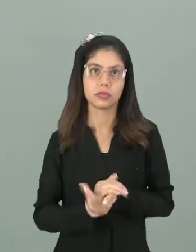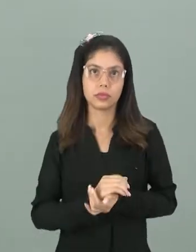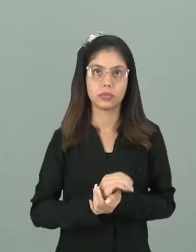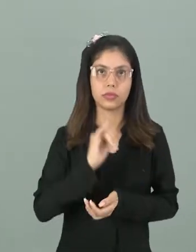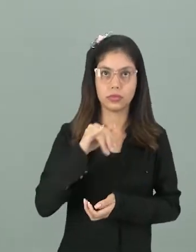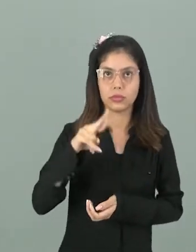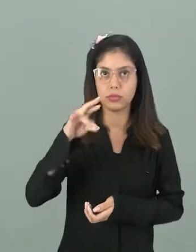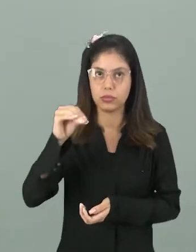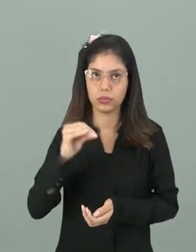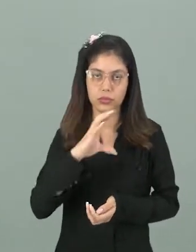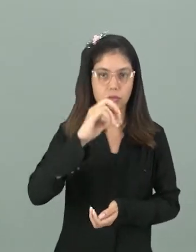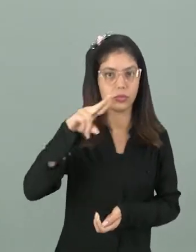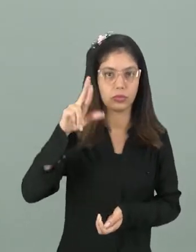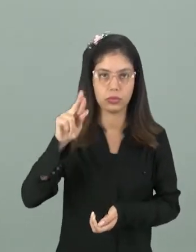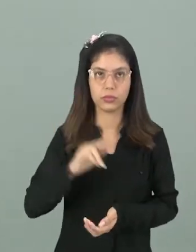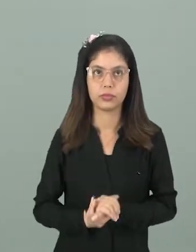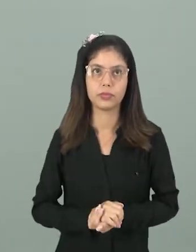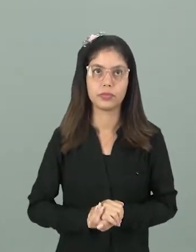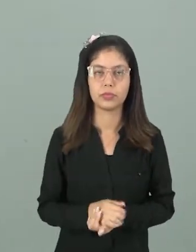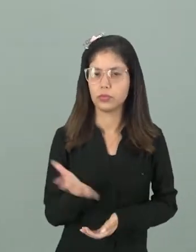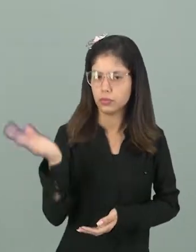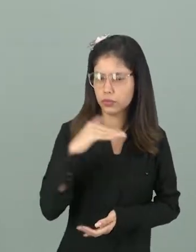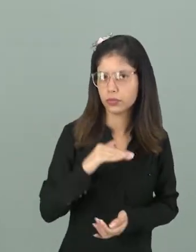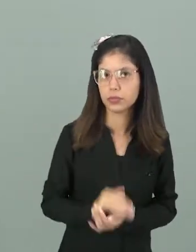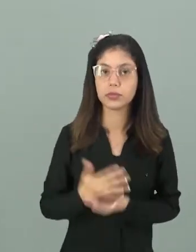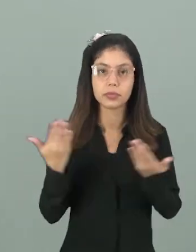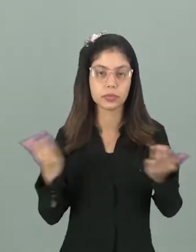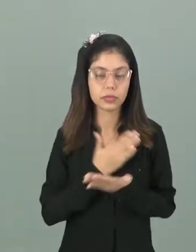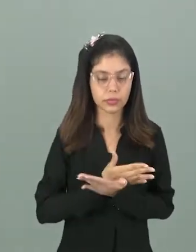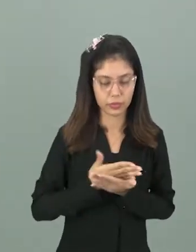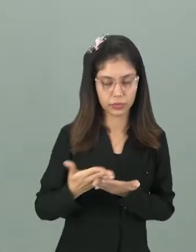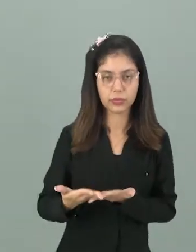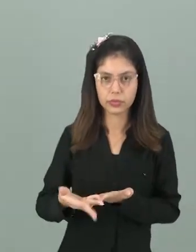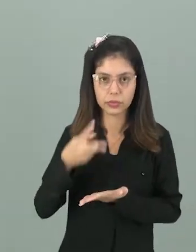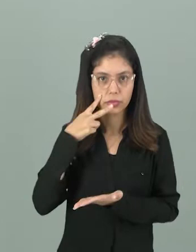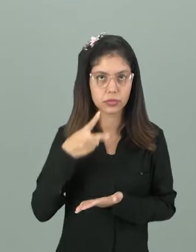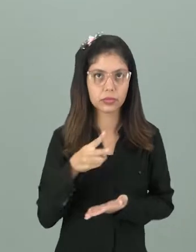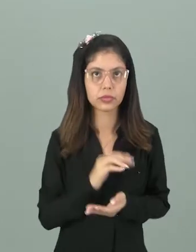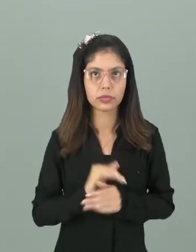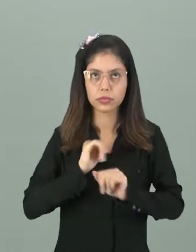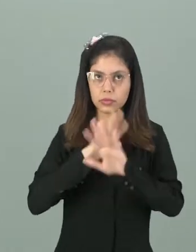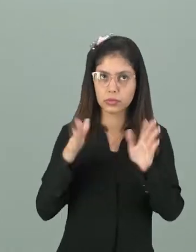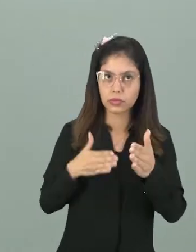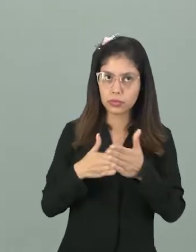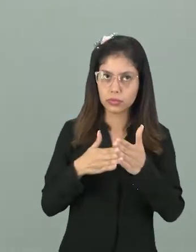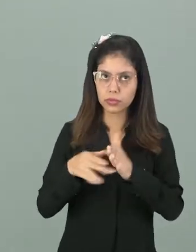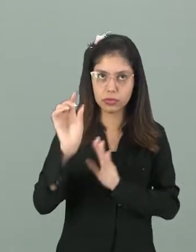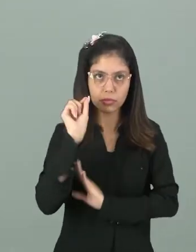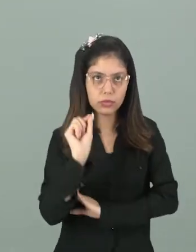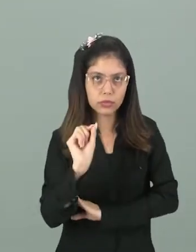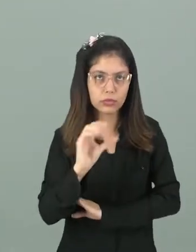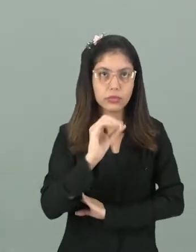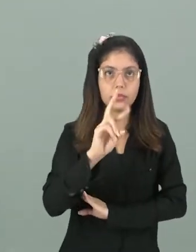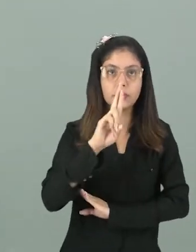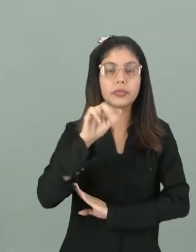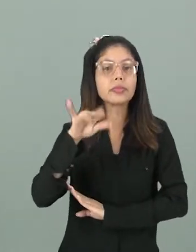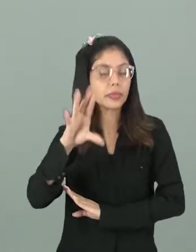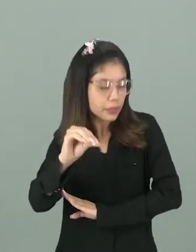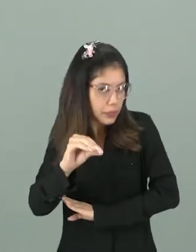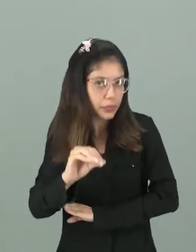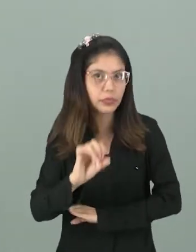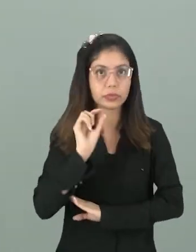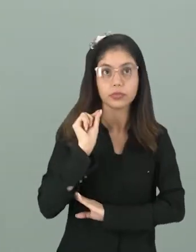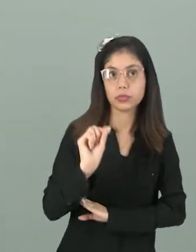e inorgânicos. Vamos lá? Então, para a gente começar, vamos deixar bem delimitado o que são os orgânicos e o que